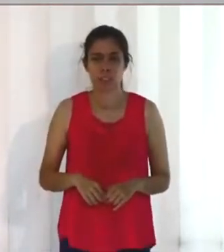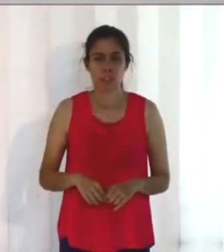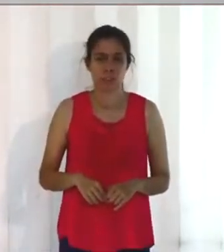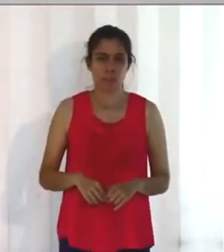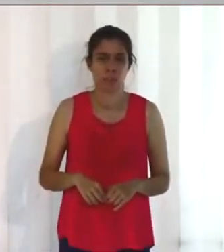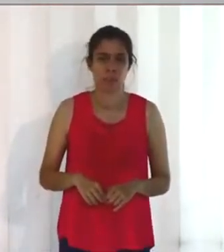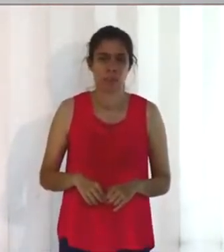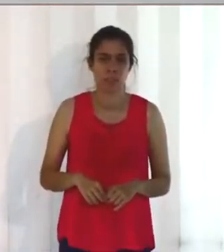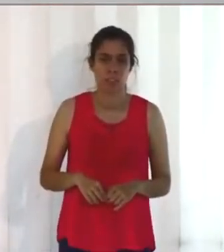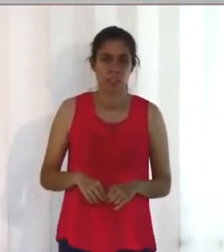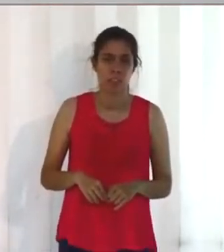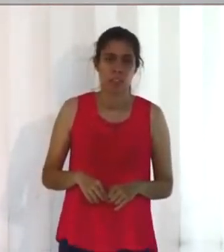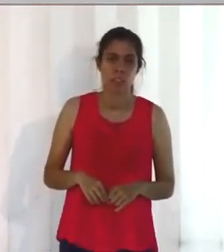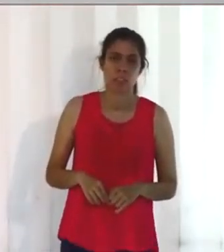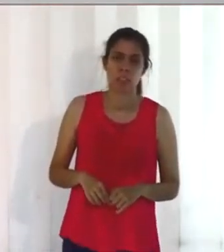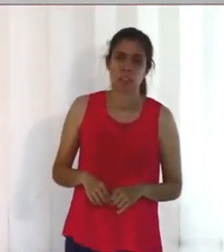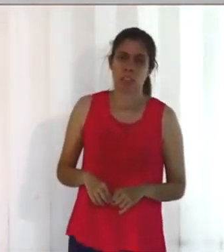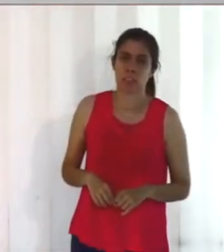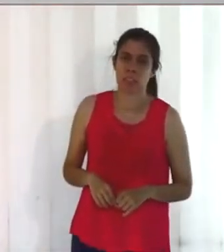outras